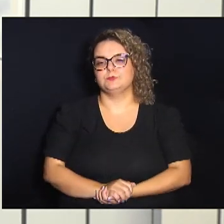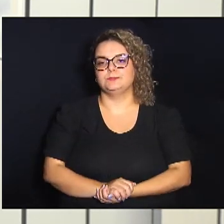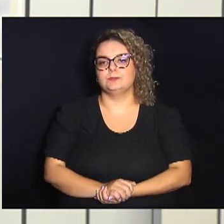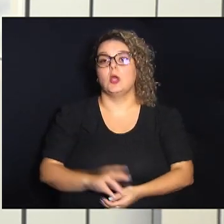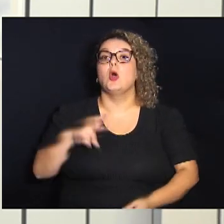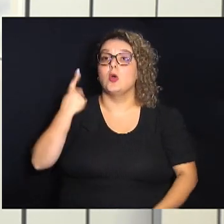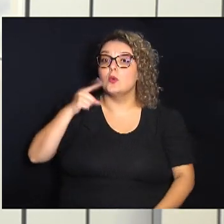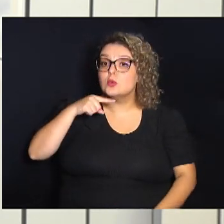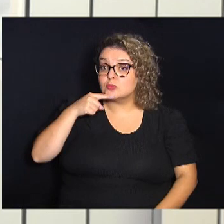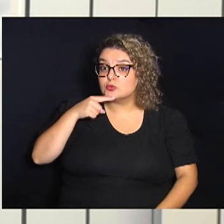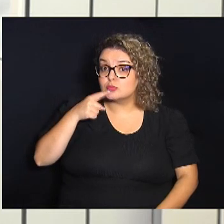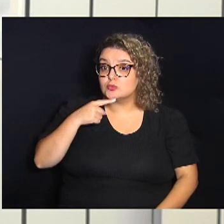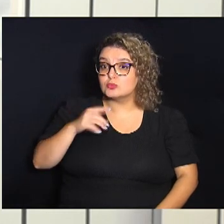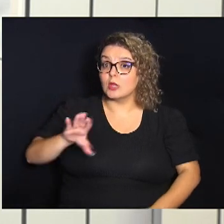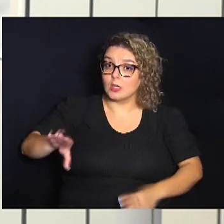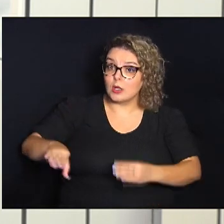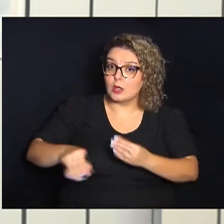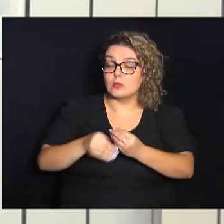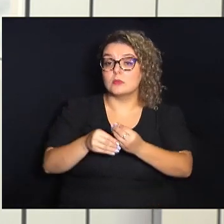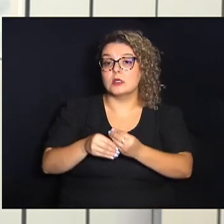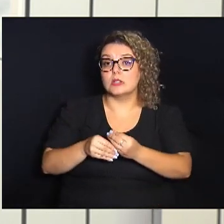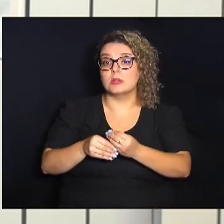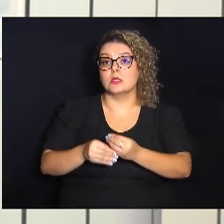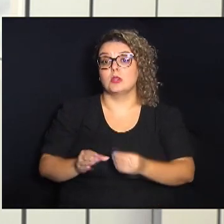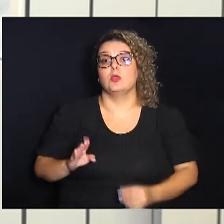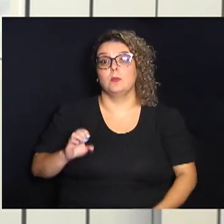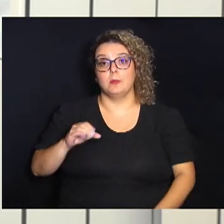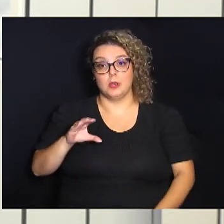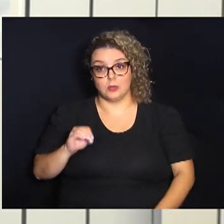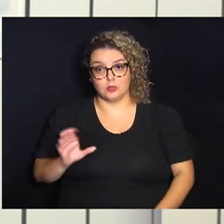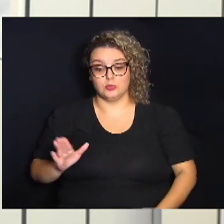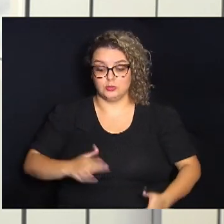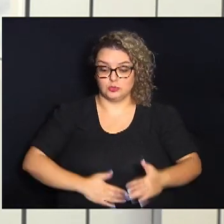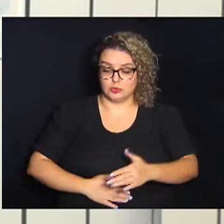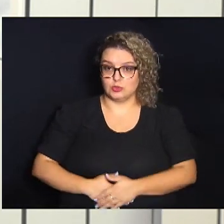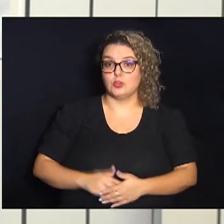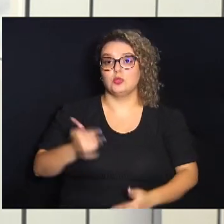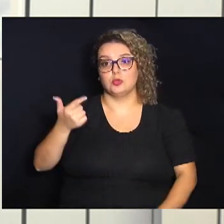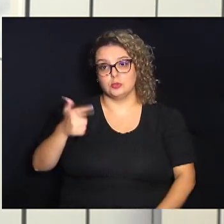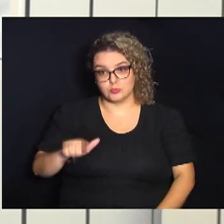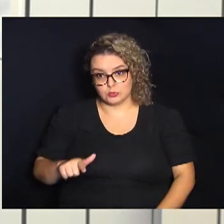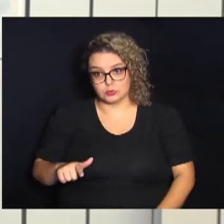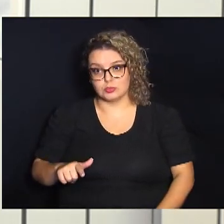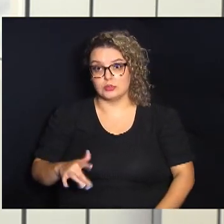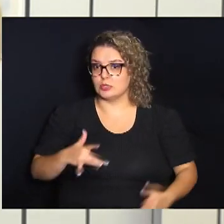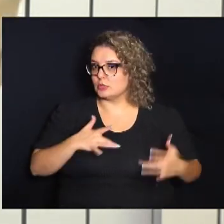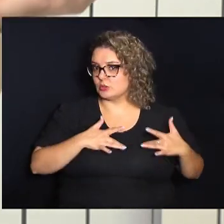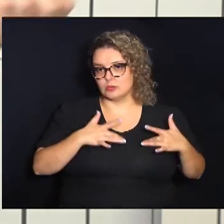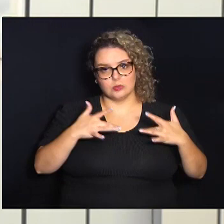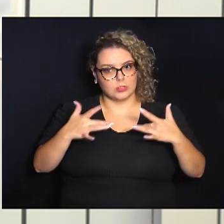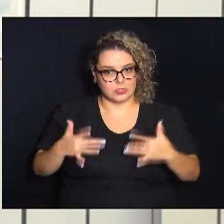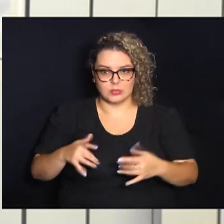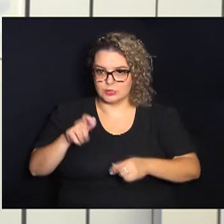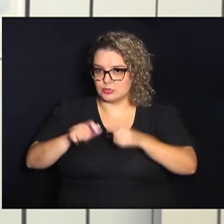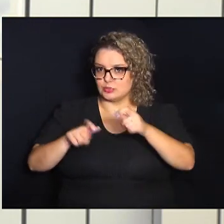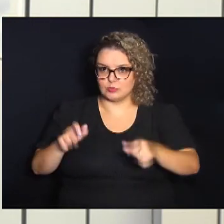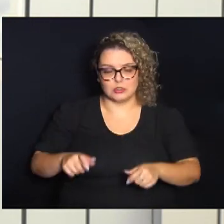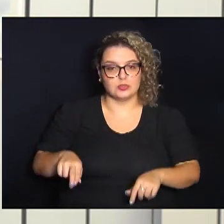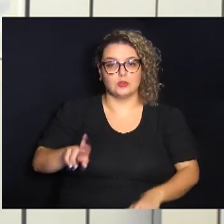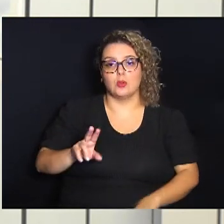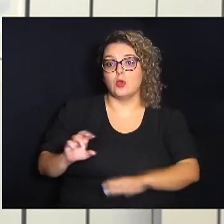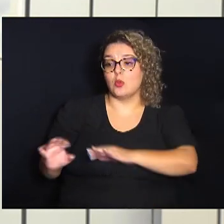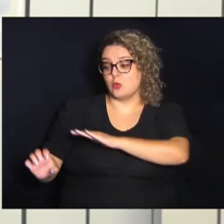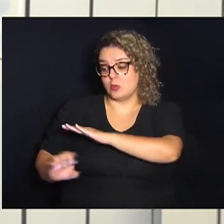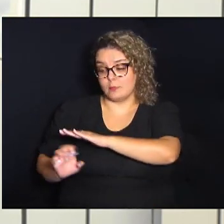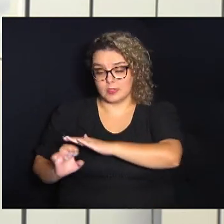Eduardo Magoga acrescenta que o banco de fraldas será mantido por meio de doações de pessoas físicas ou